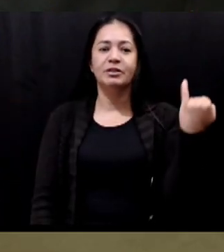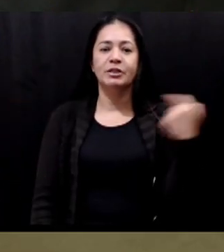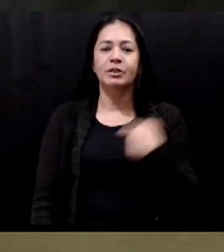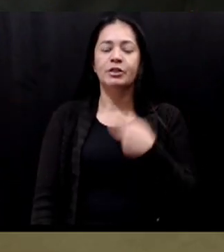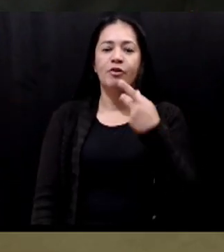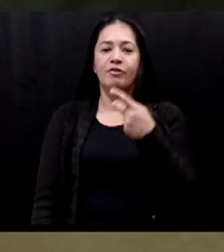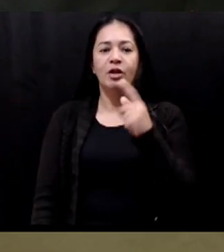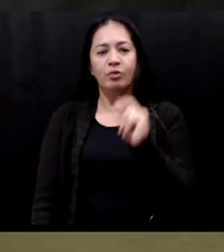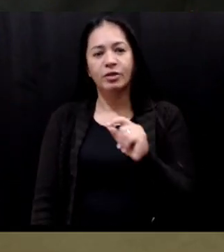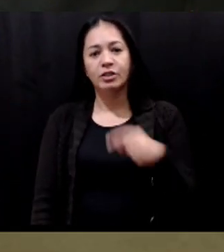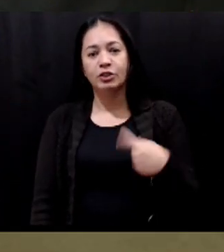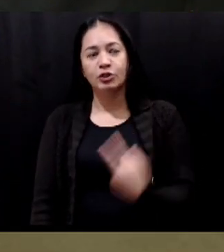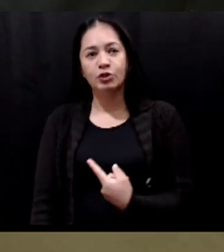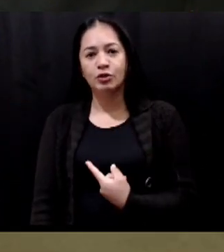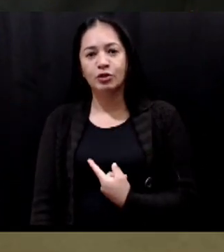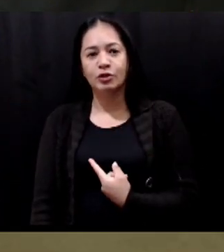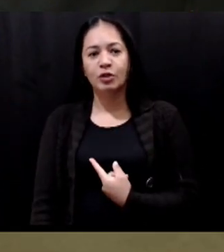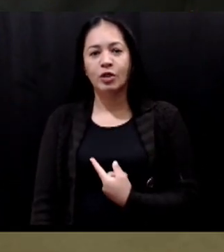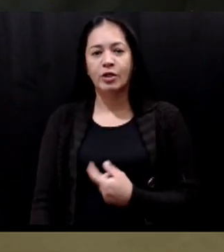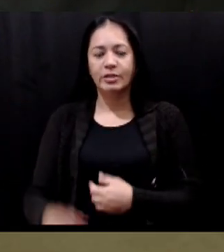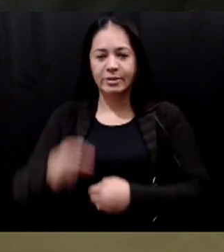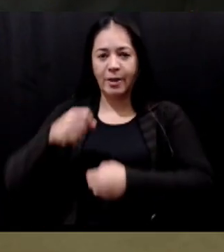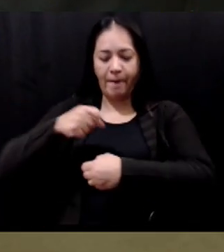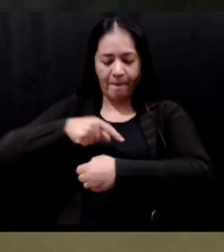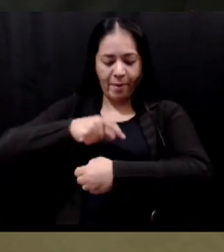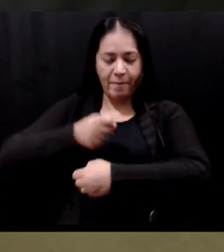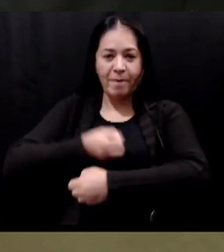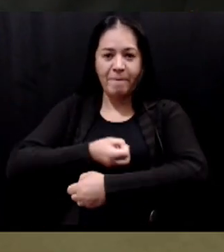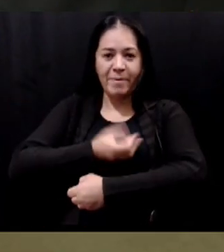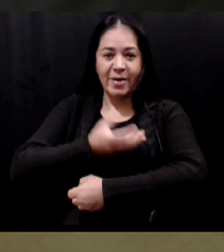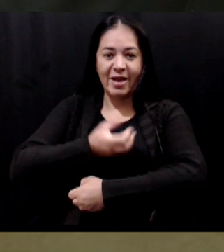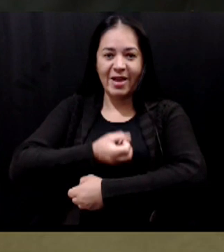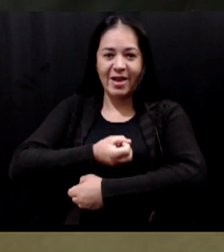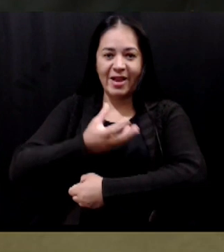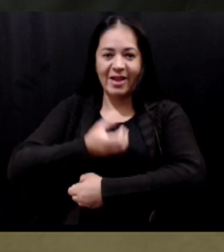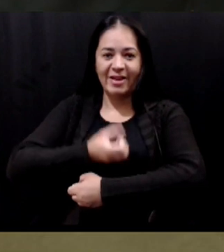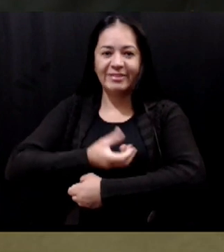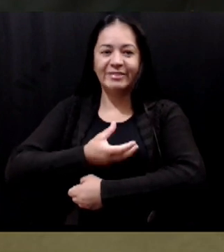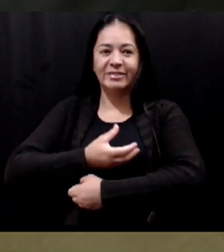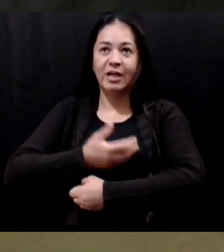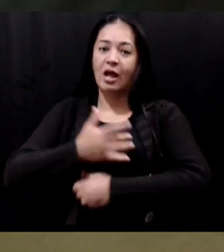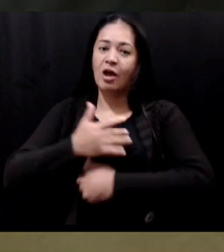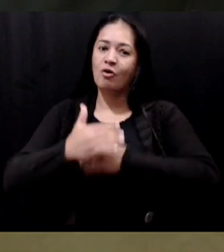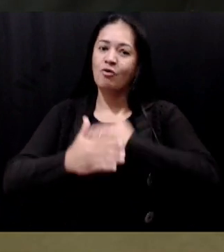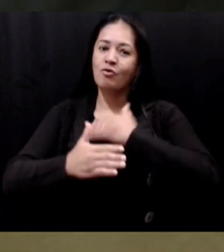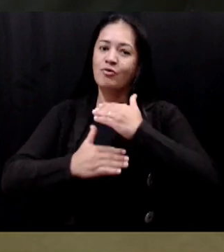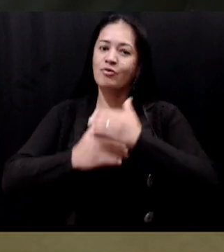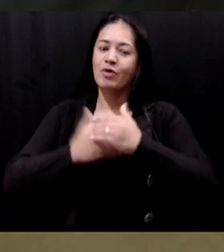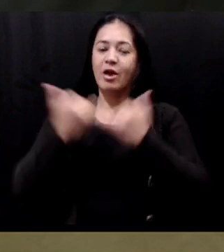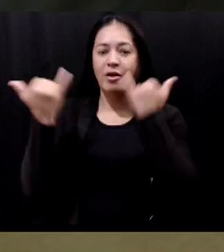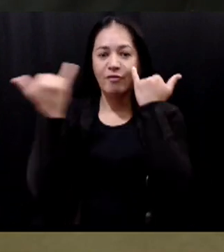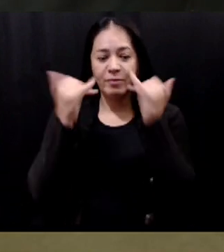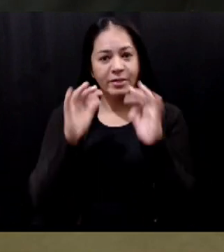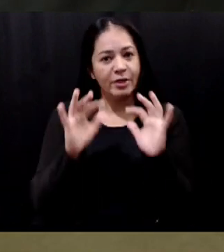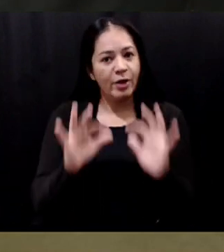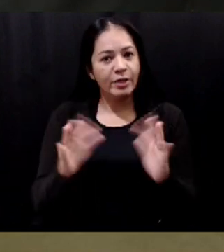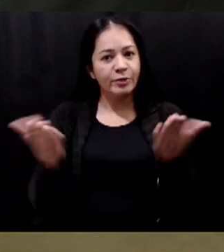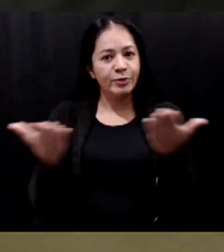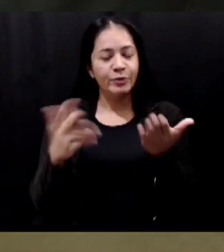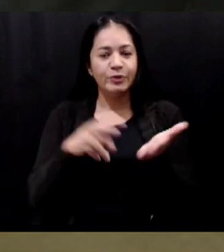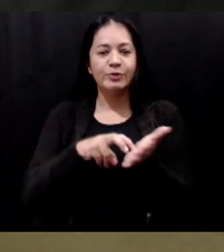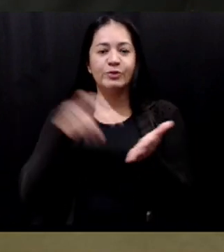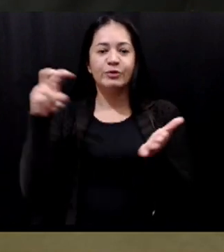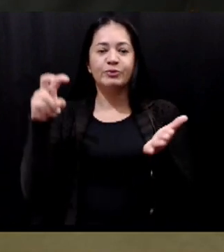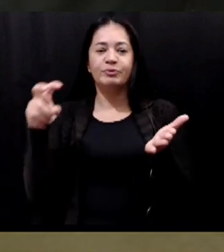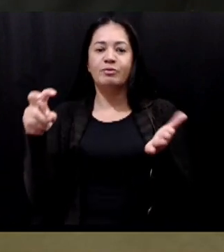está plantando, né? A gente está plantando uma sementinha, que de repente essas informações dessa manhã, elas possam